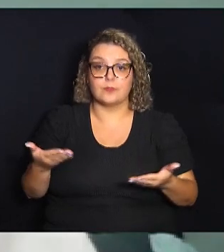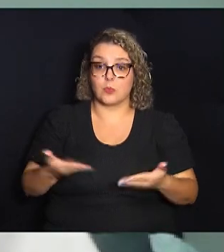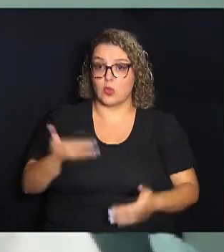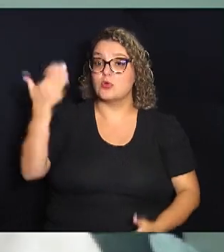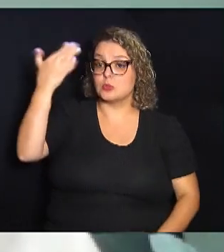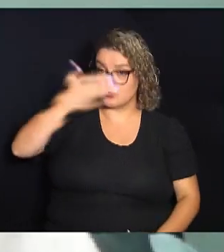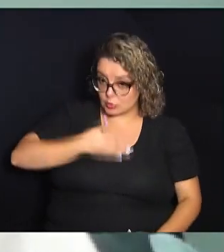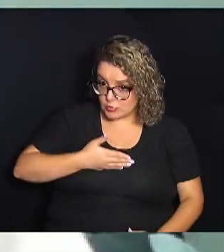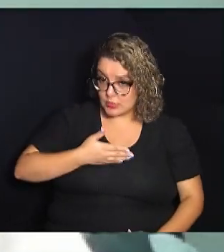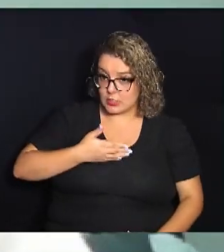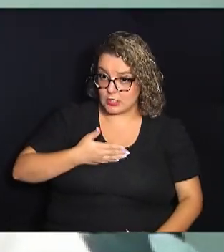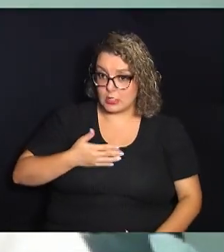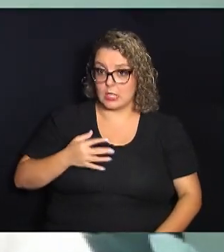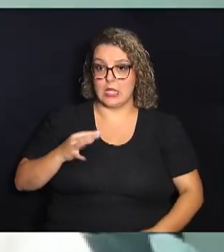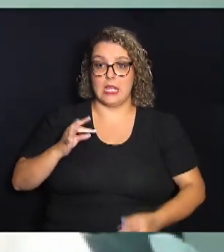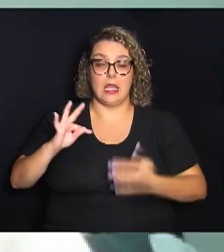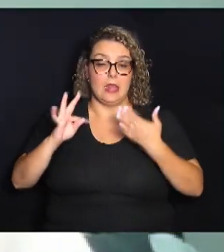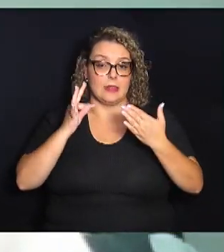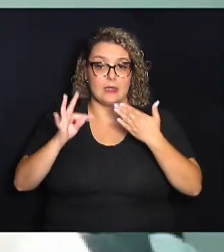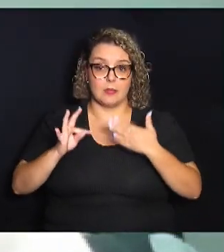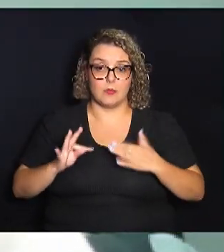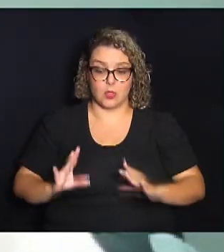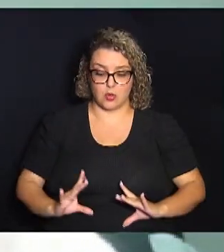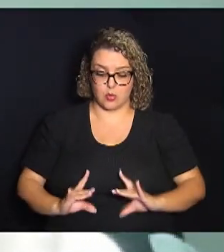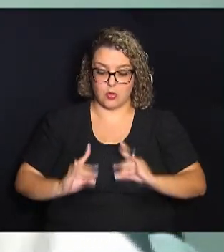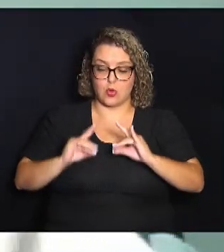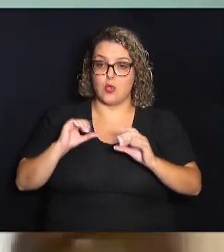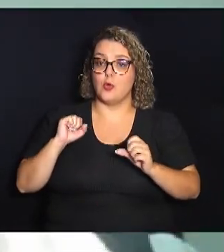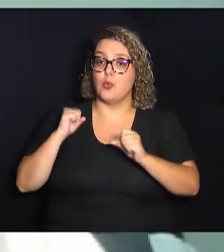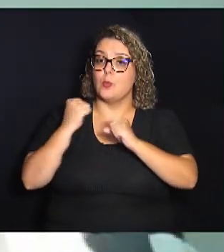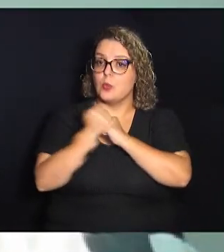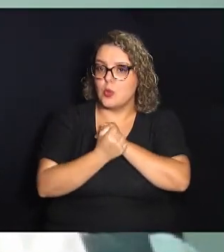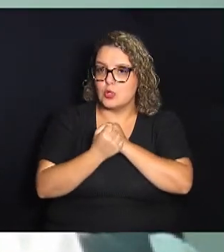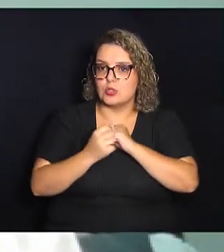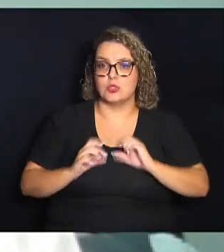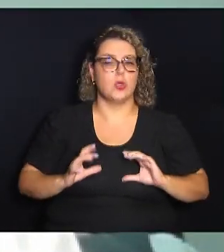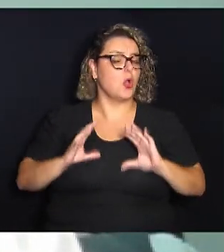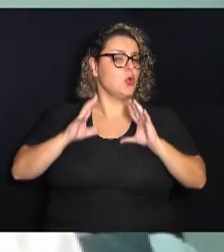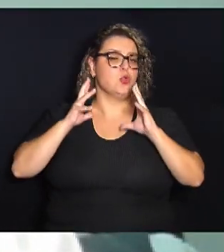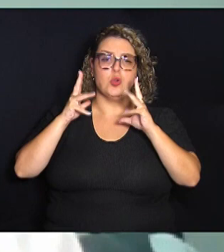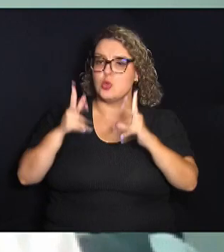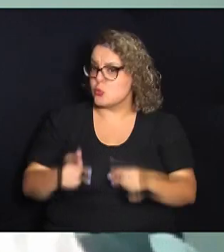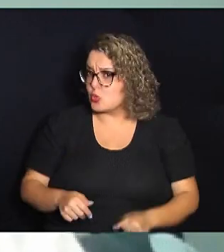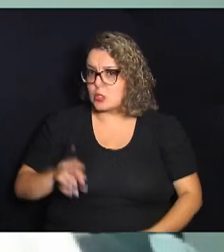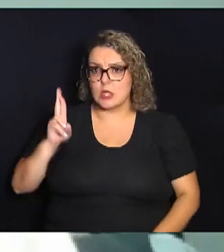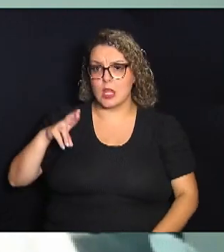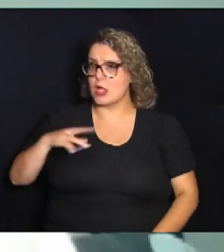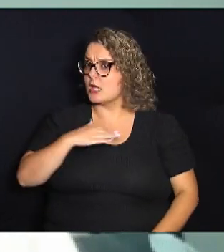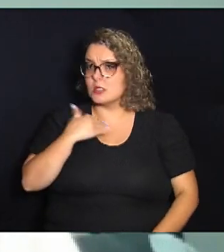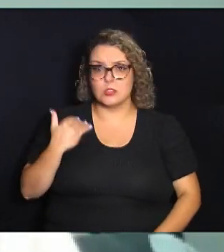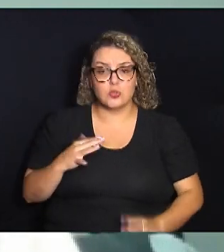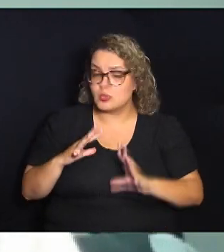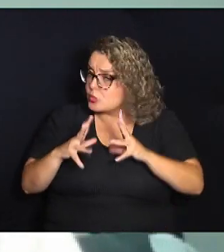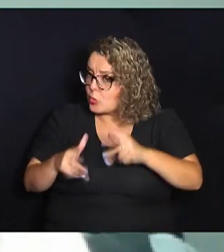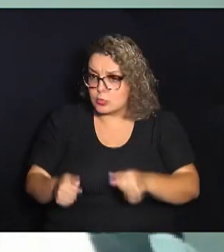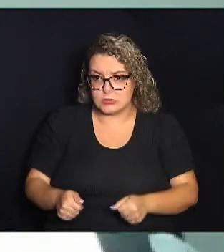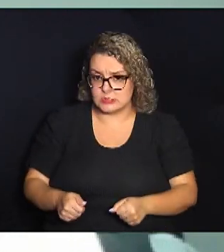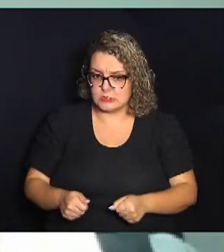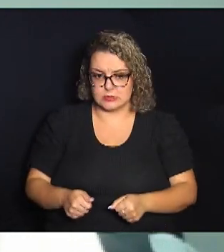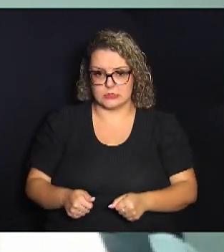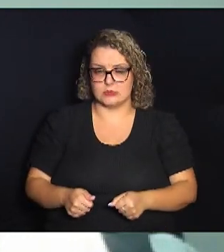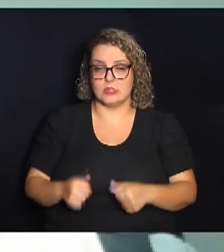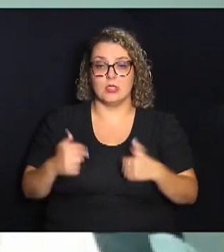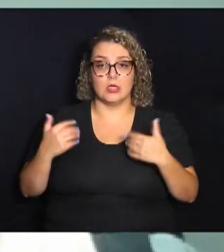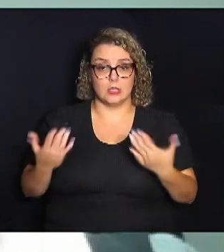comprovado que a terapia hormonal, ela protege a mulher de todas as causas de morte. De todas.